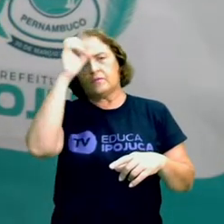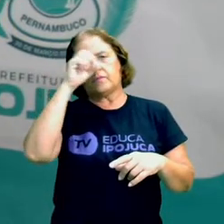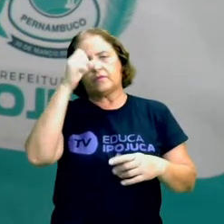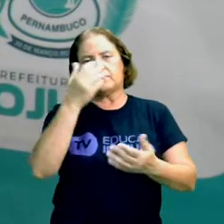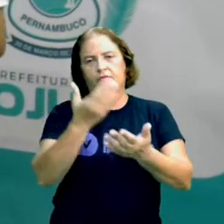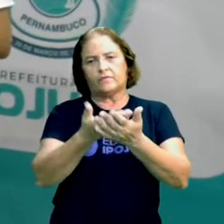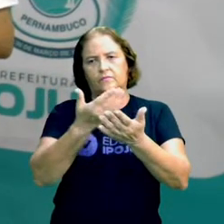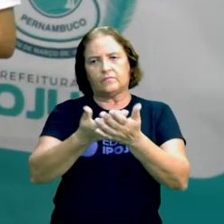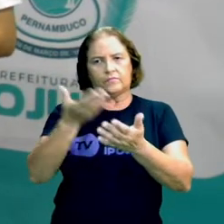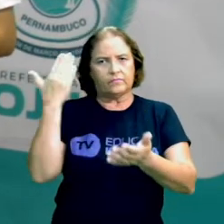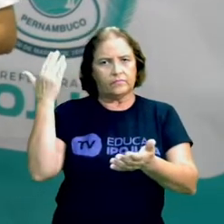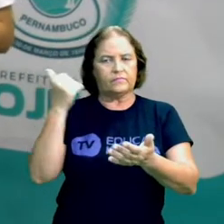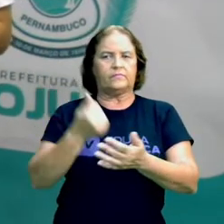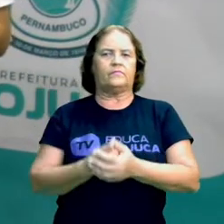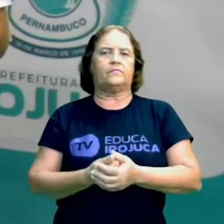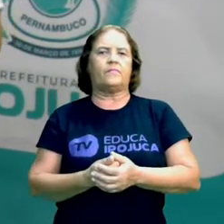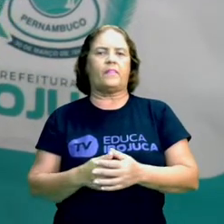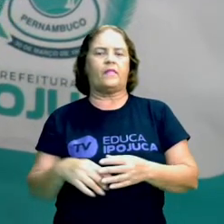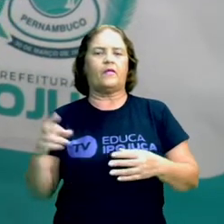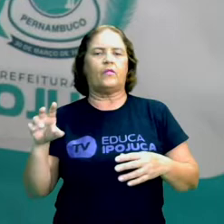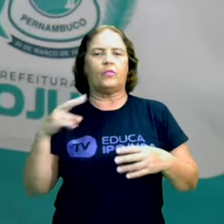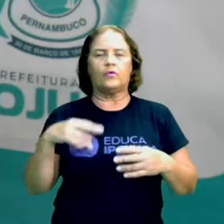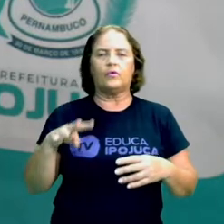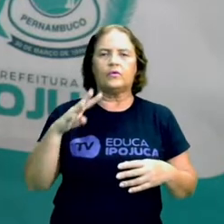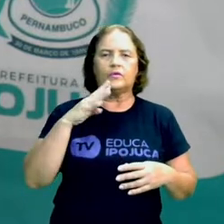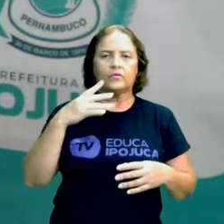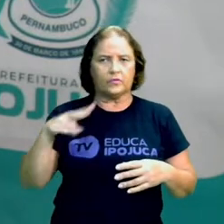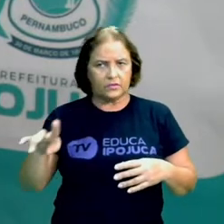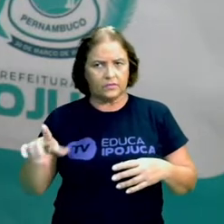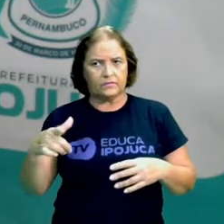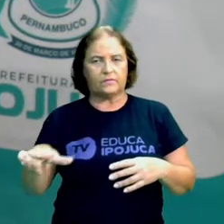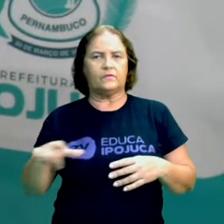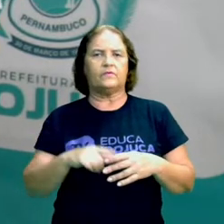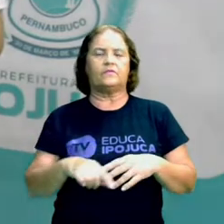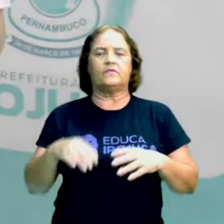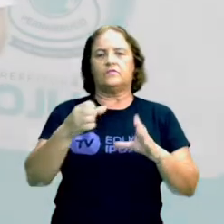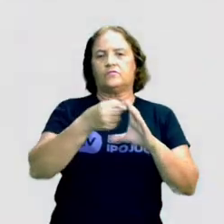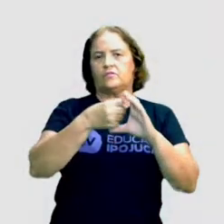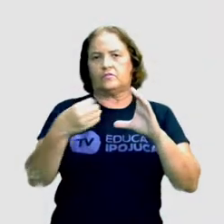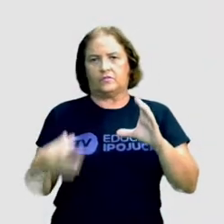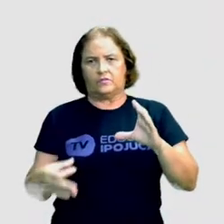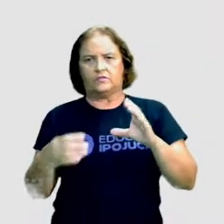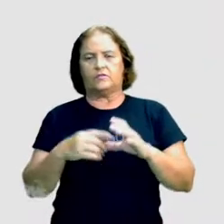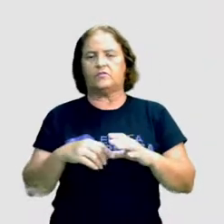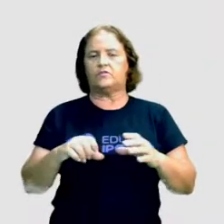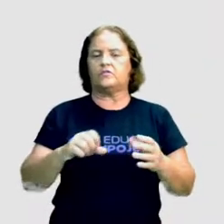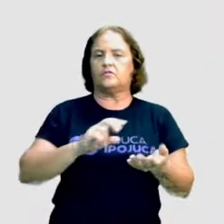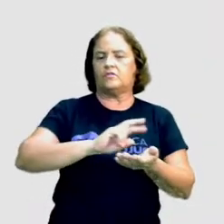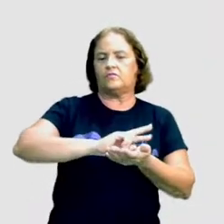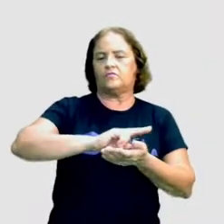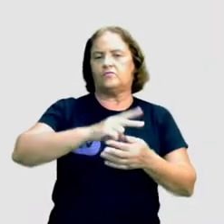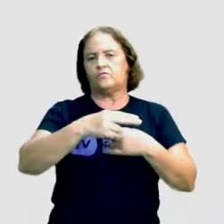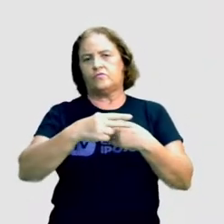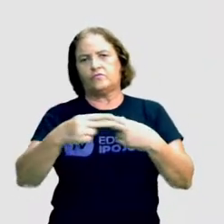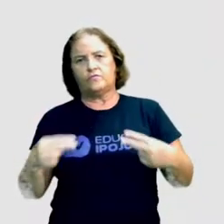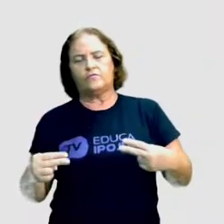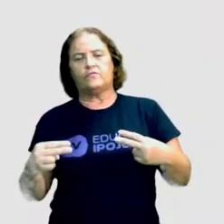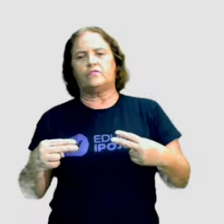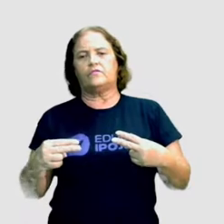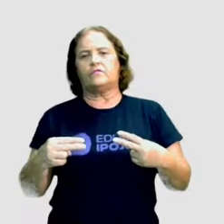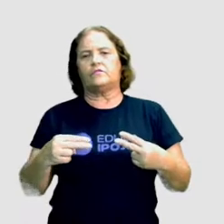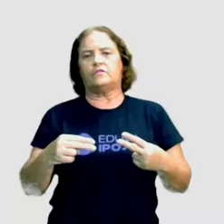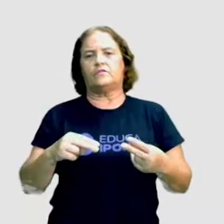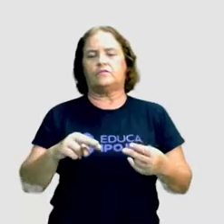aula passada. Na aula passada, nós reconhecemos as características composicionais de diferentes gêneros textuais, mas